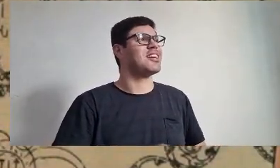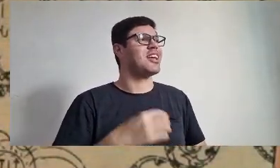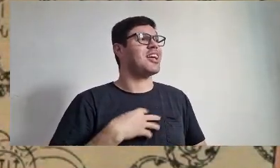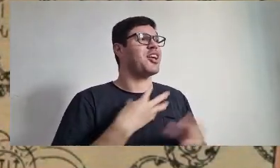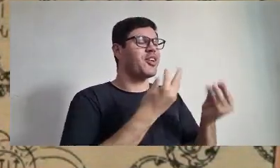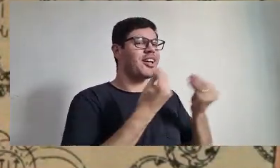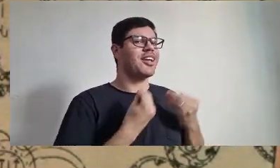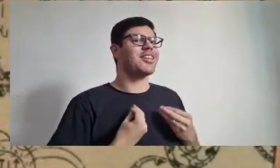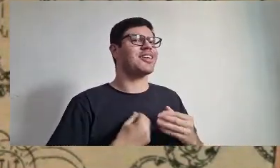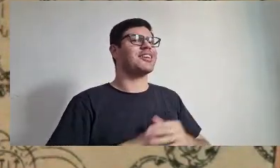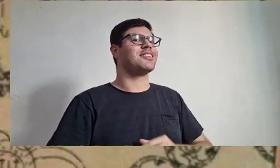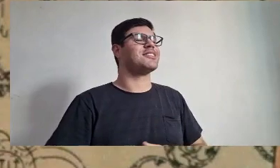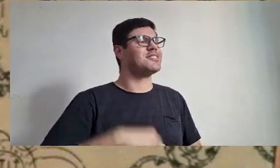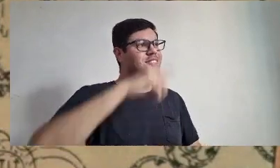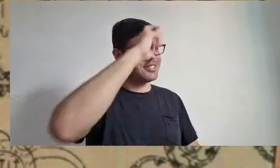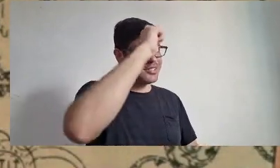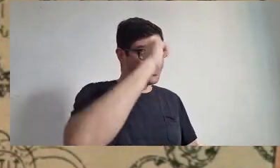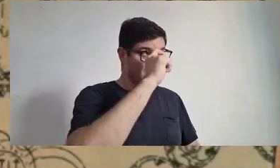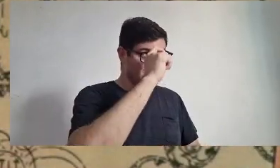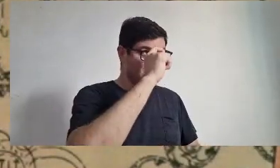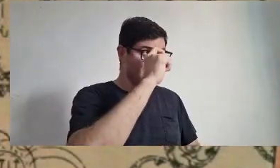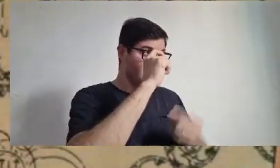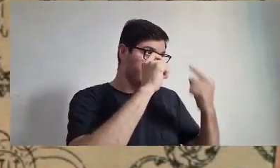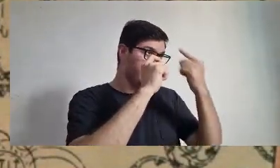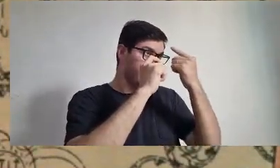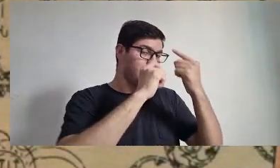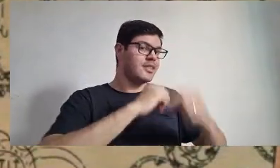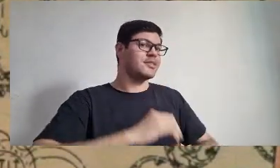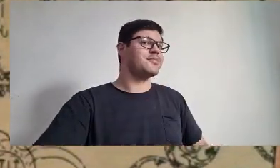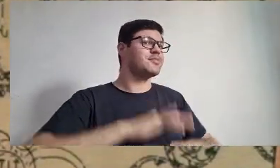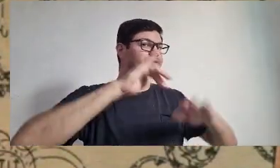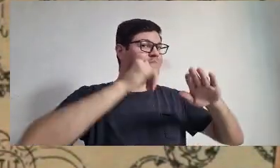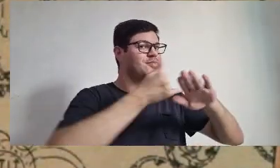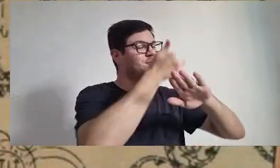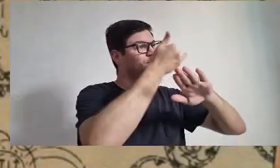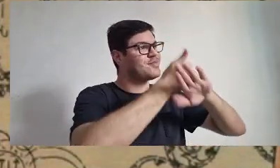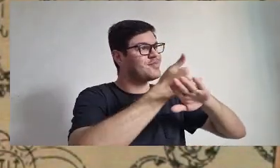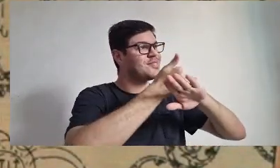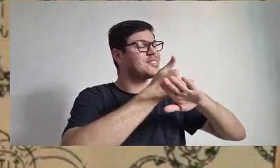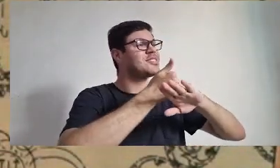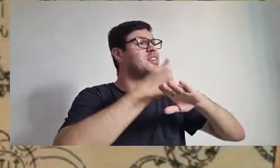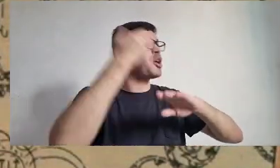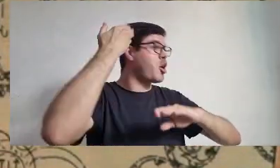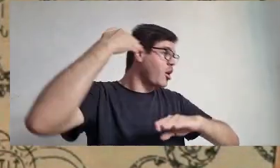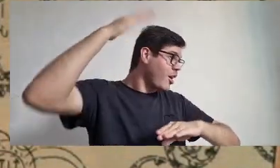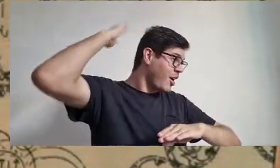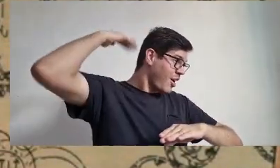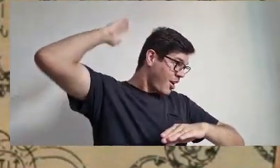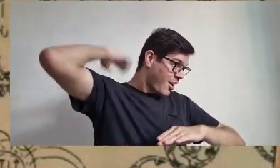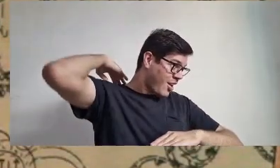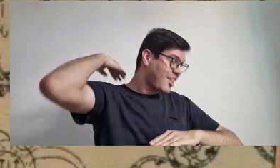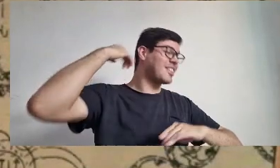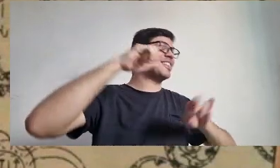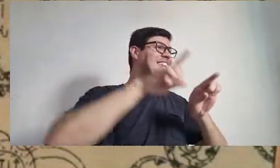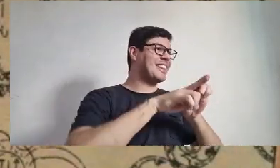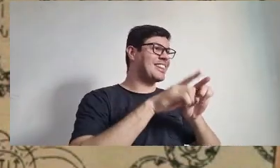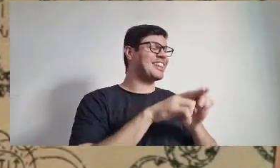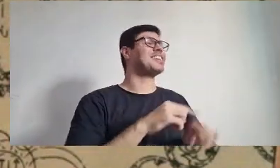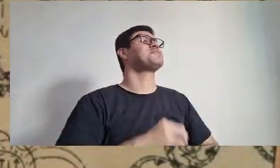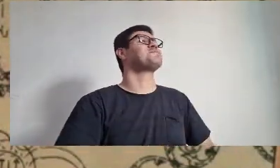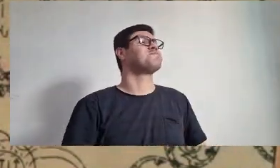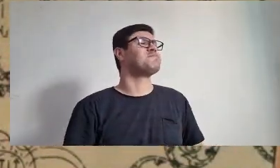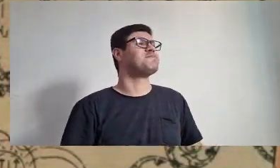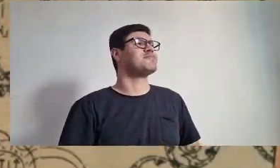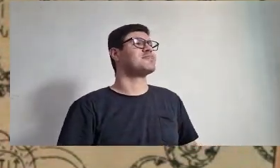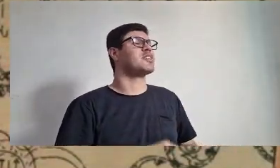Jerusalém. Aqui nós temos Jerusalém, tem um camelo, acho que Sim. por aqui. Né? Bonito. Eu ganhei